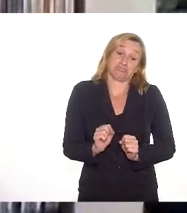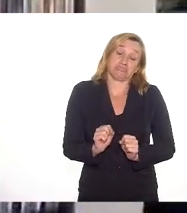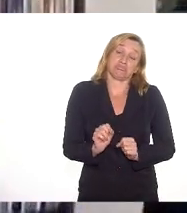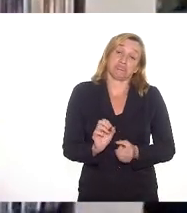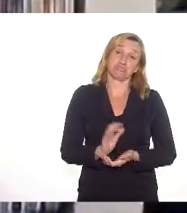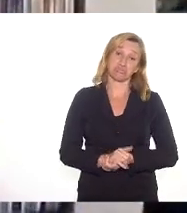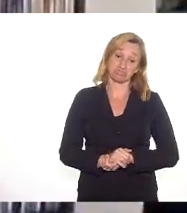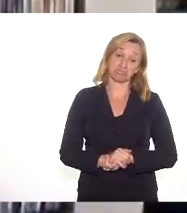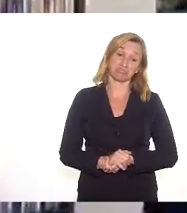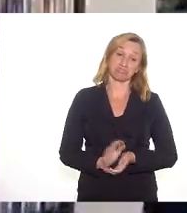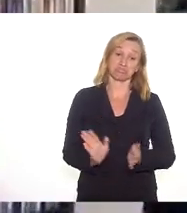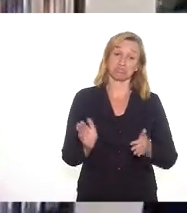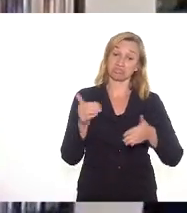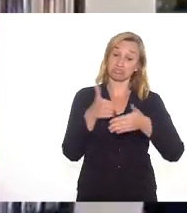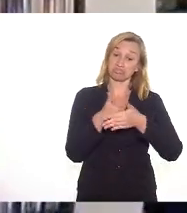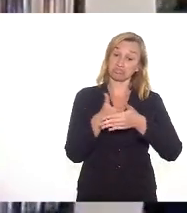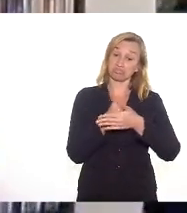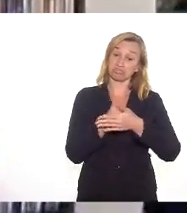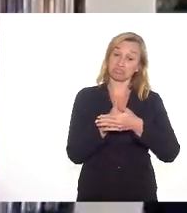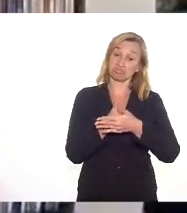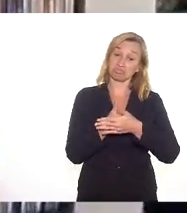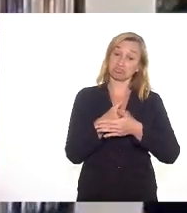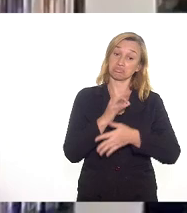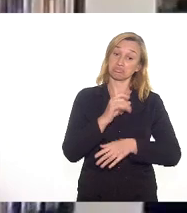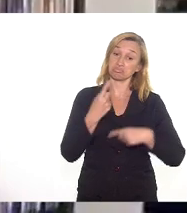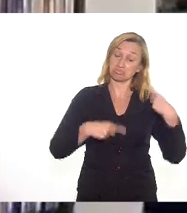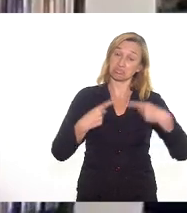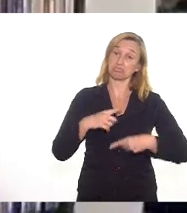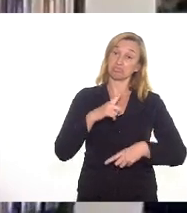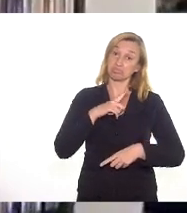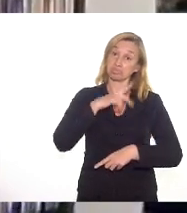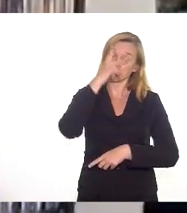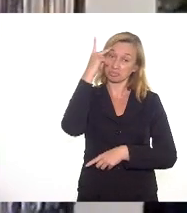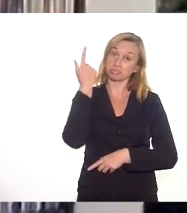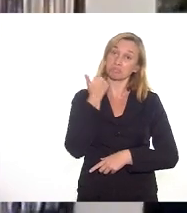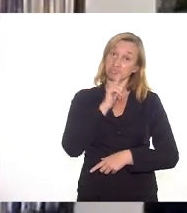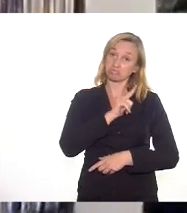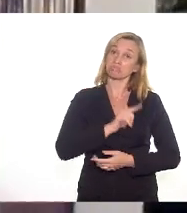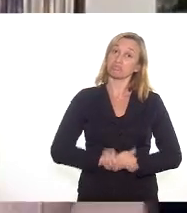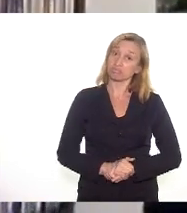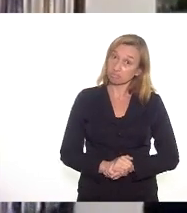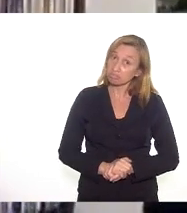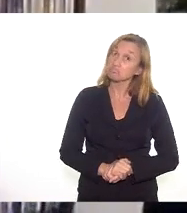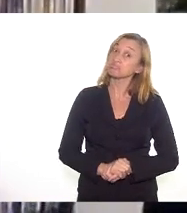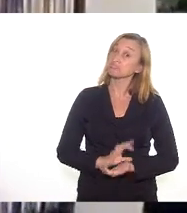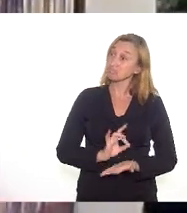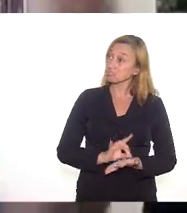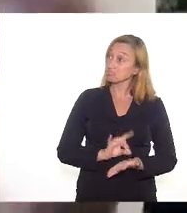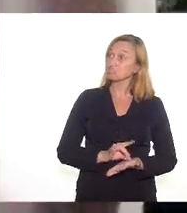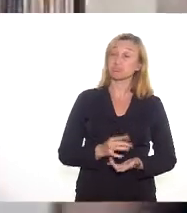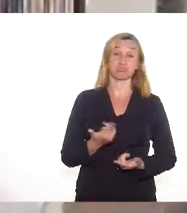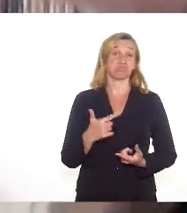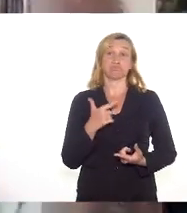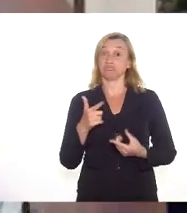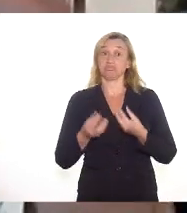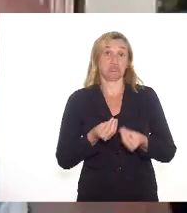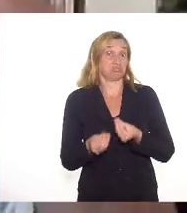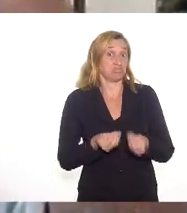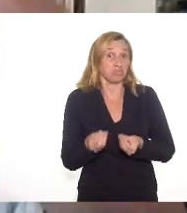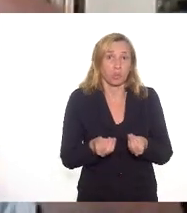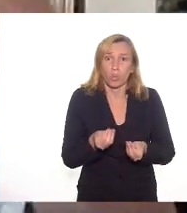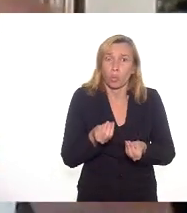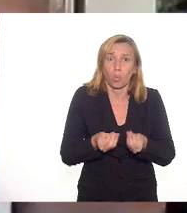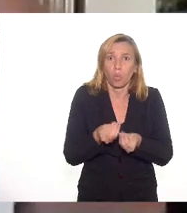detrás dessa política tem muita gente ganhando. É isso daí. Porque não há... Olha, como é que nós